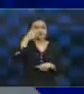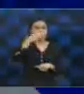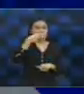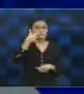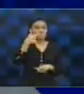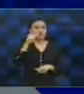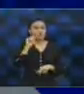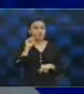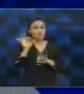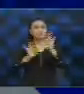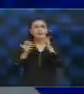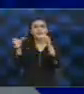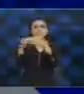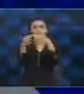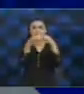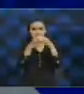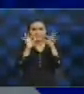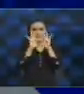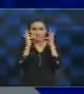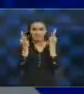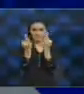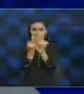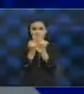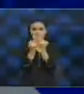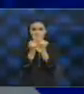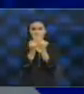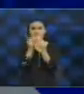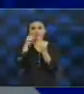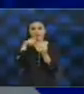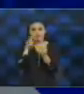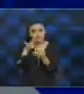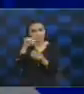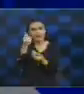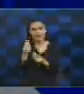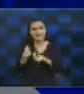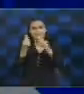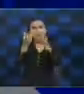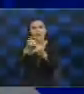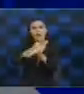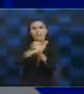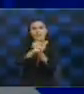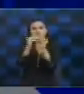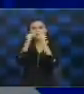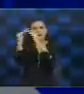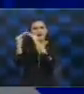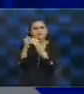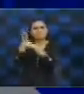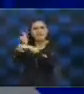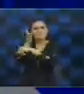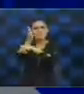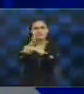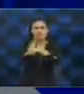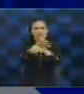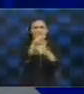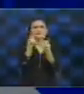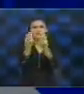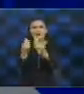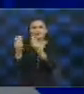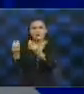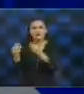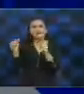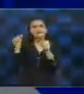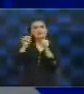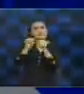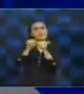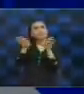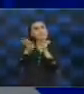equipes de estratégia de saúde da família. Vamos passar a entregar o remédio em casa, está tudo maduro e pronto para isso. Vamos criar a clínica da